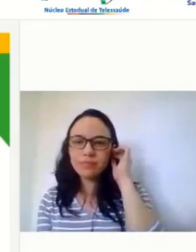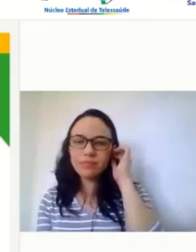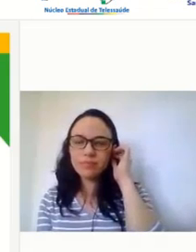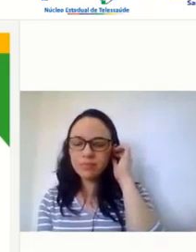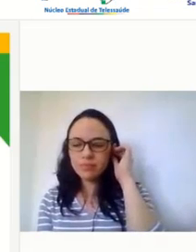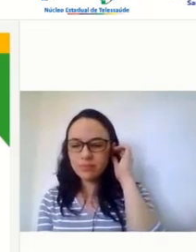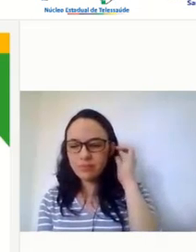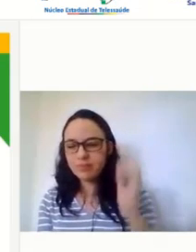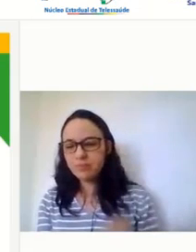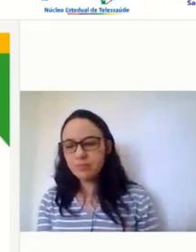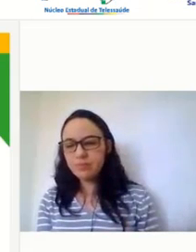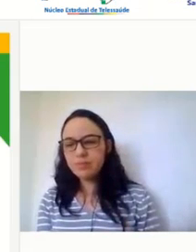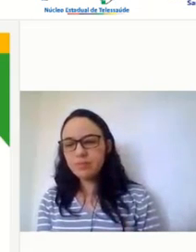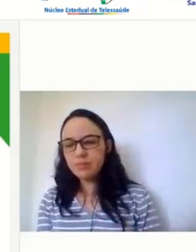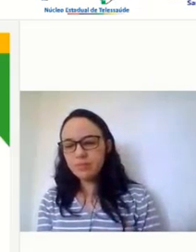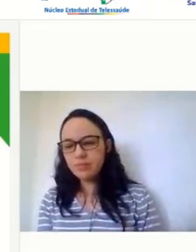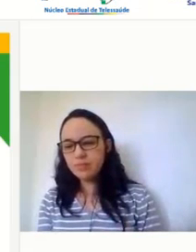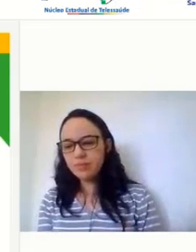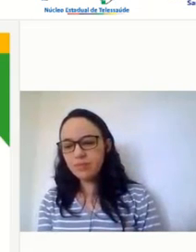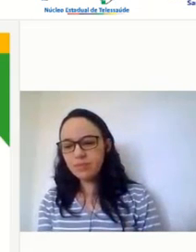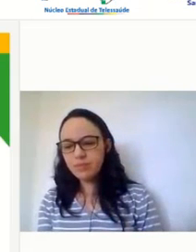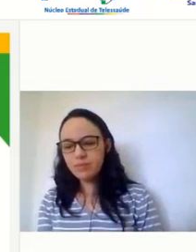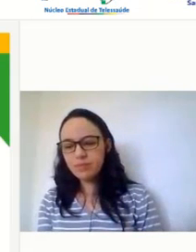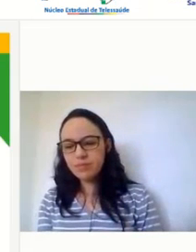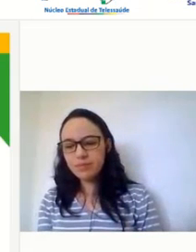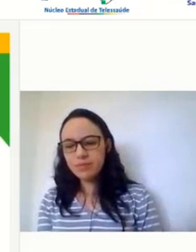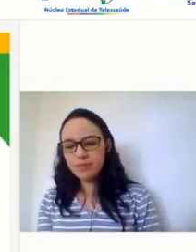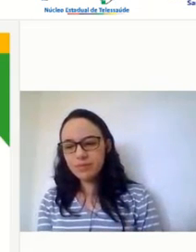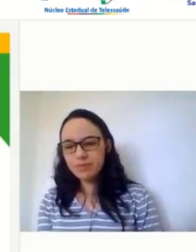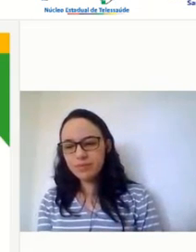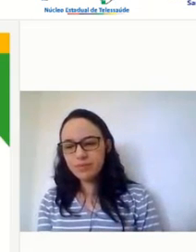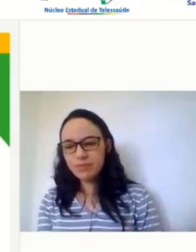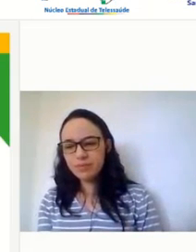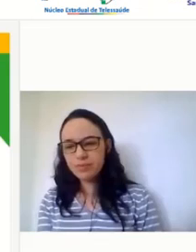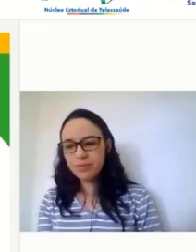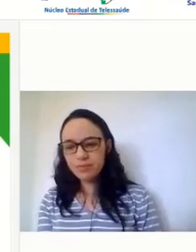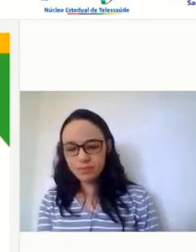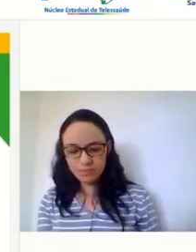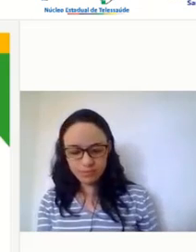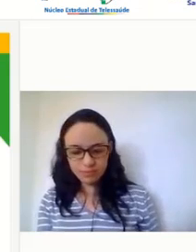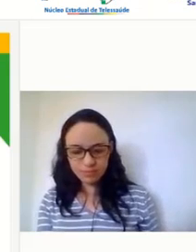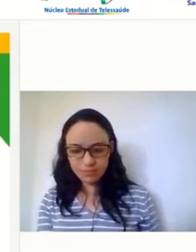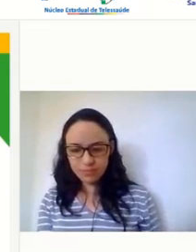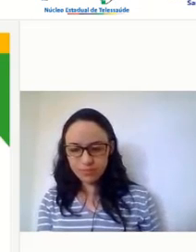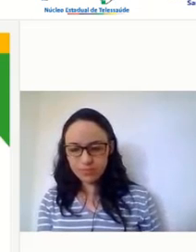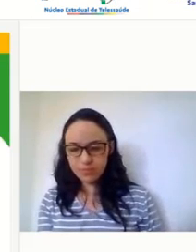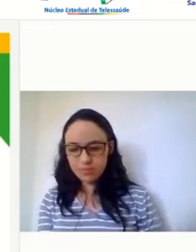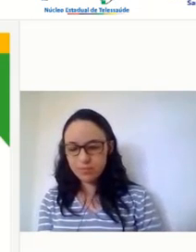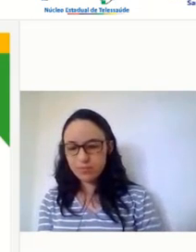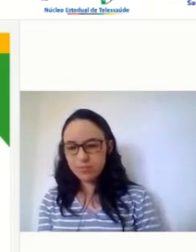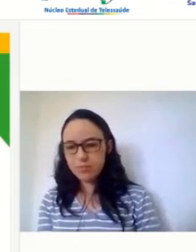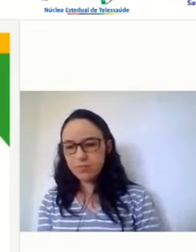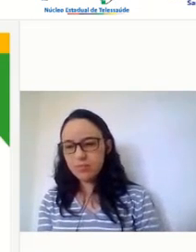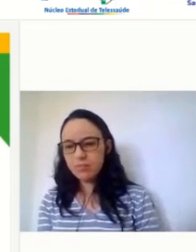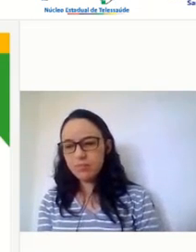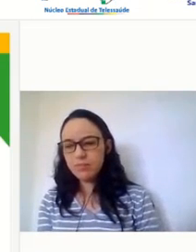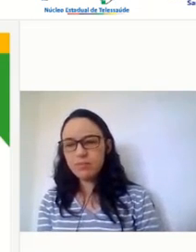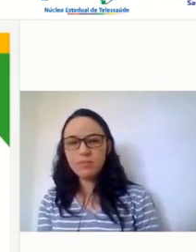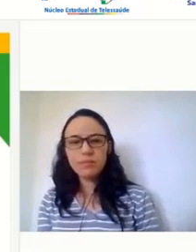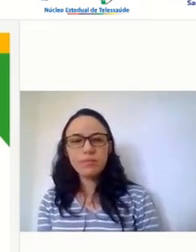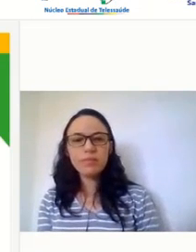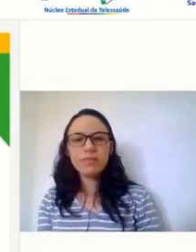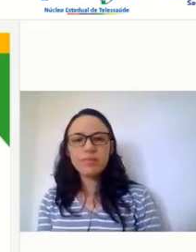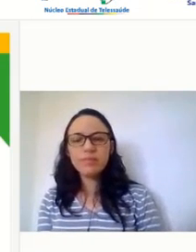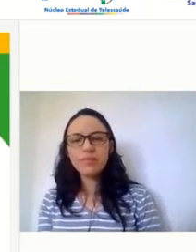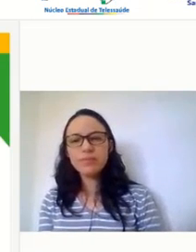tá certo wagner depois de professora mariana vai ser vinagre né enquanto eu vou pedir aqui ajuda a suelen